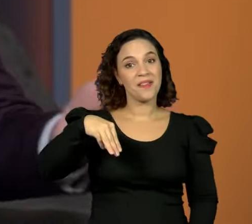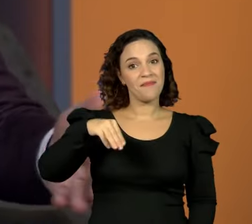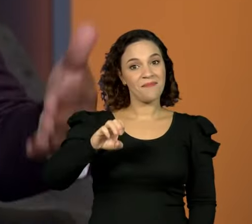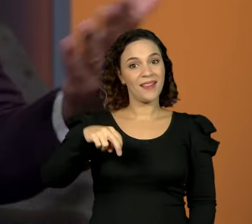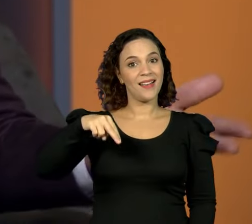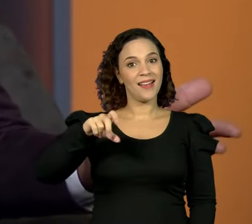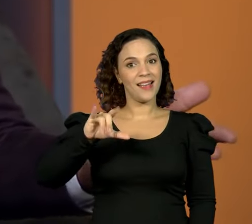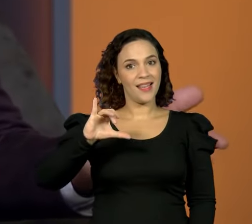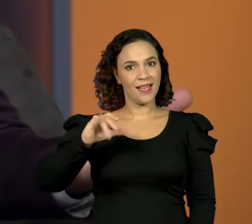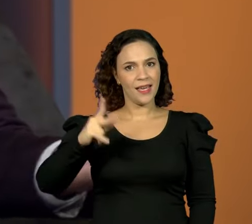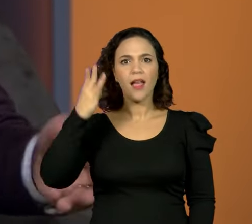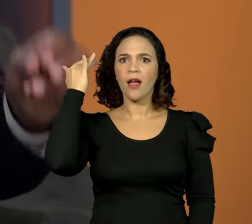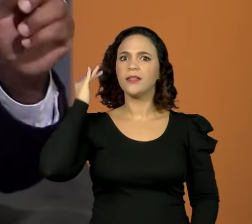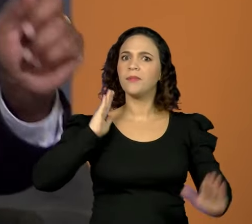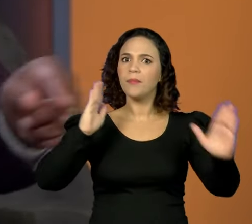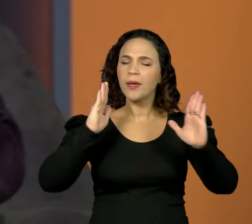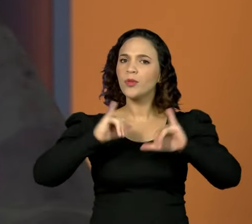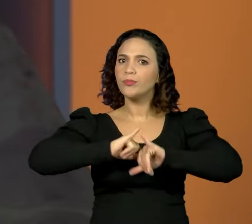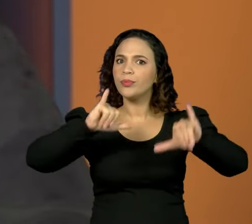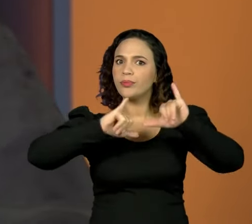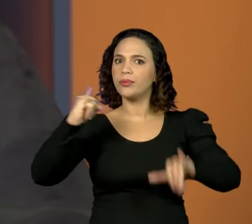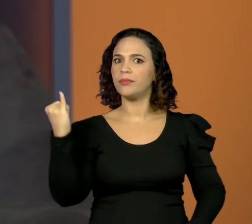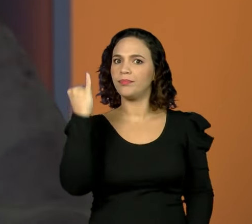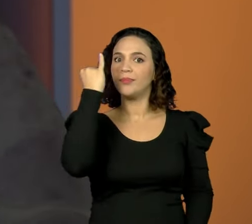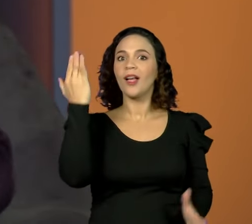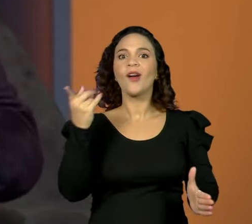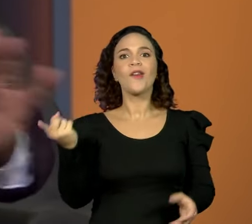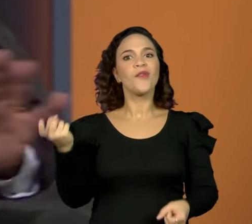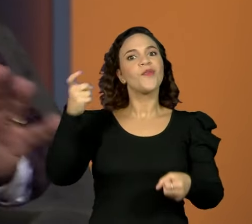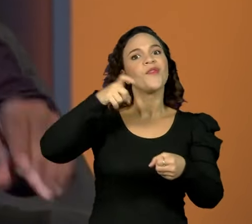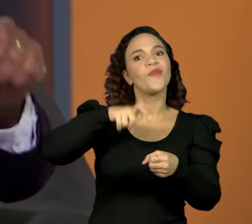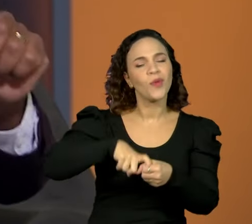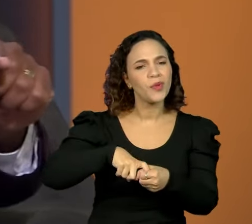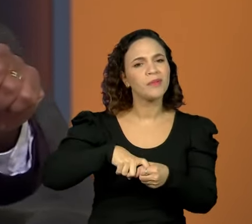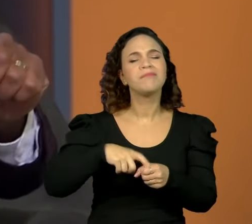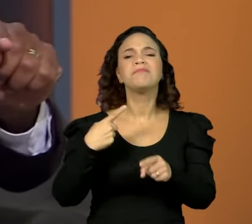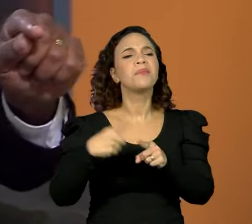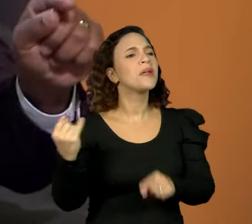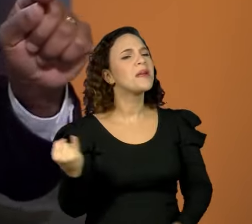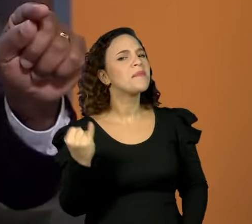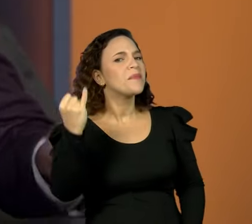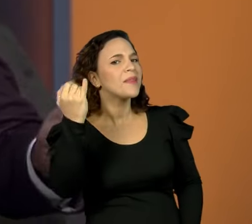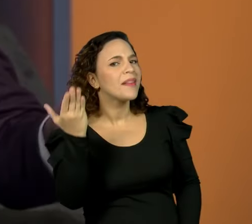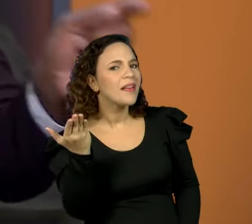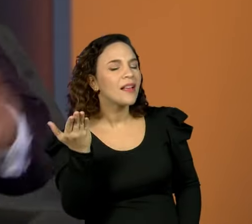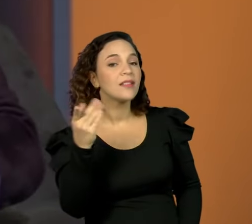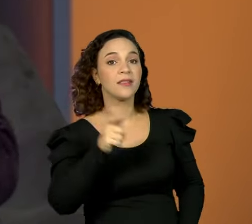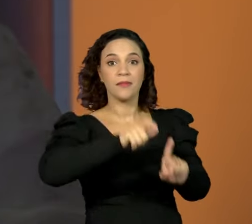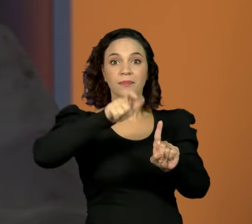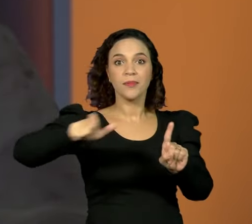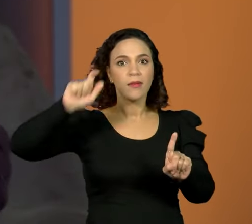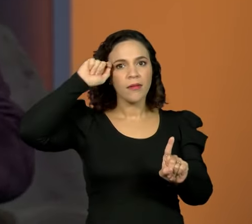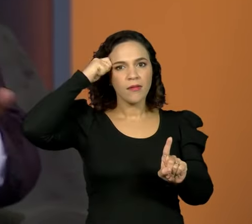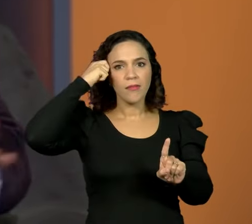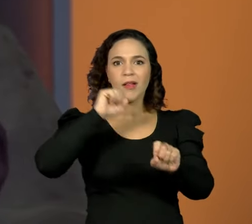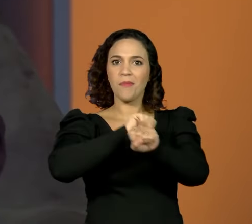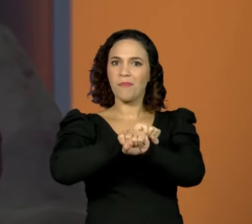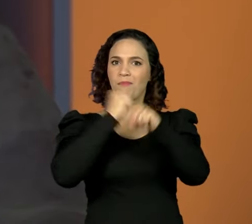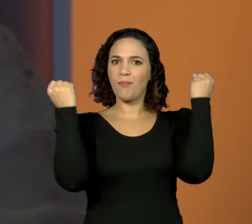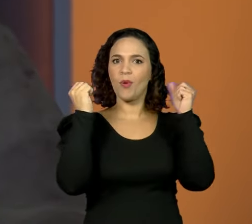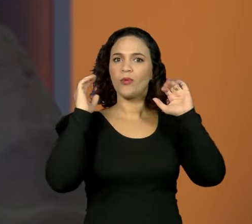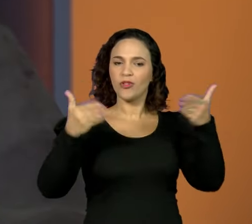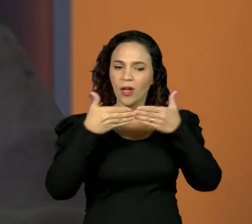de comunicação daquela época que você agora resgata. Qual foi a importância desses negros pós-abolição